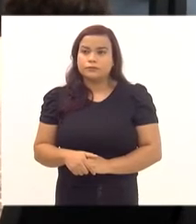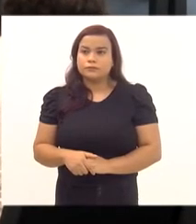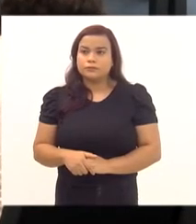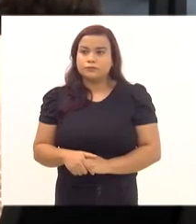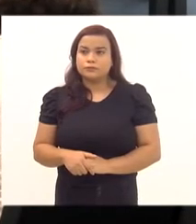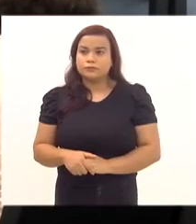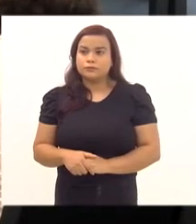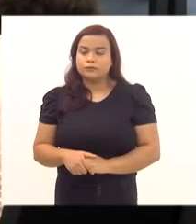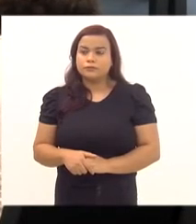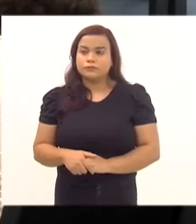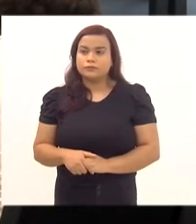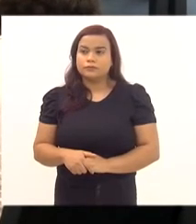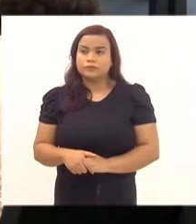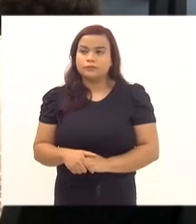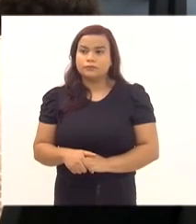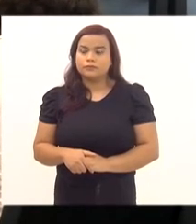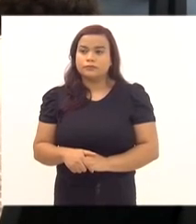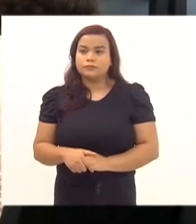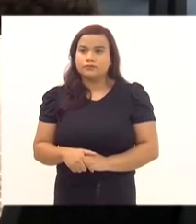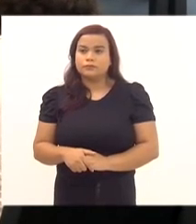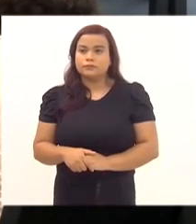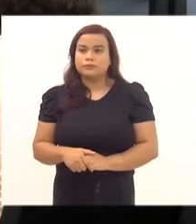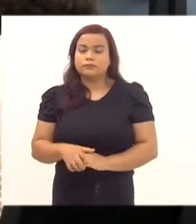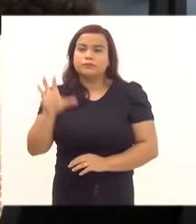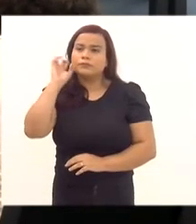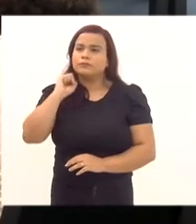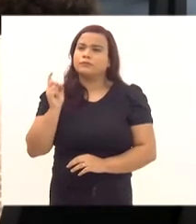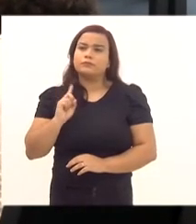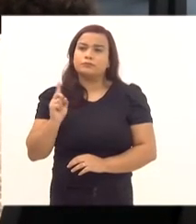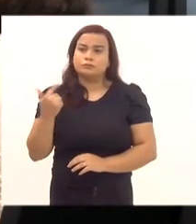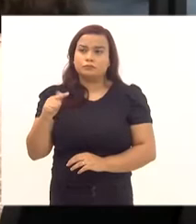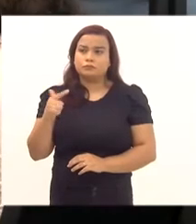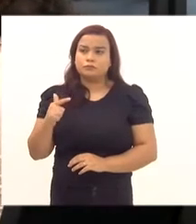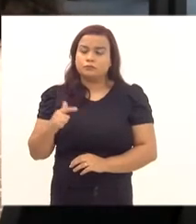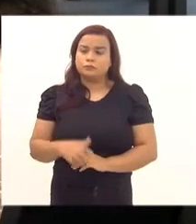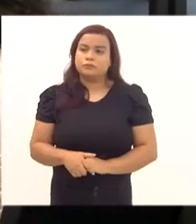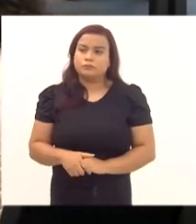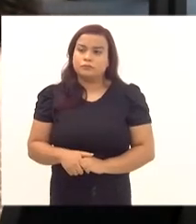nós não estamos ouvindo